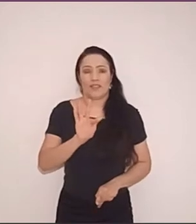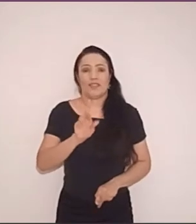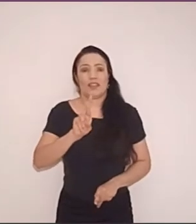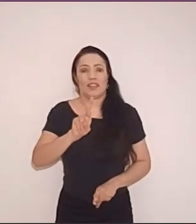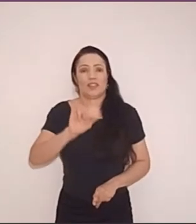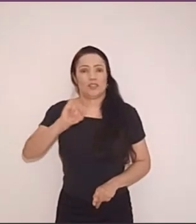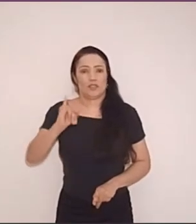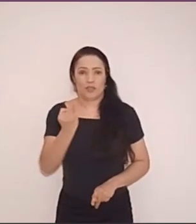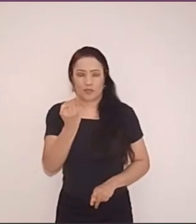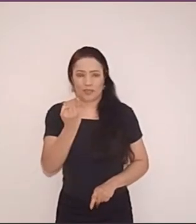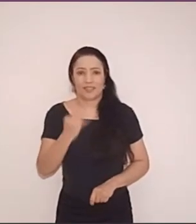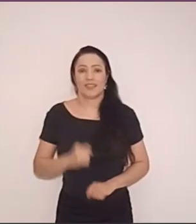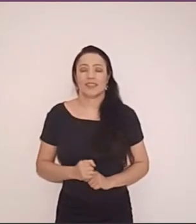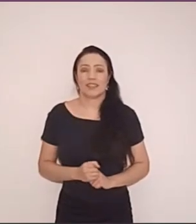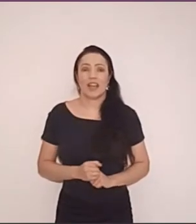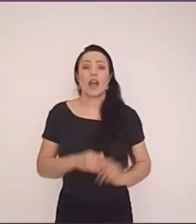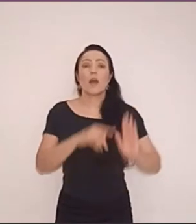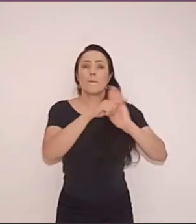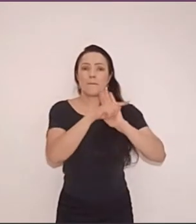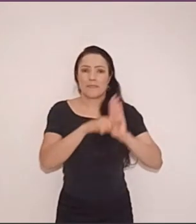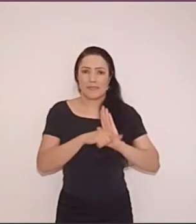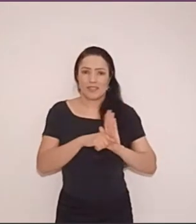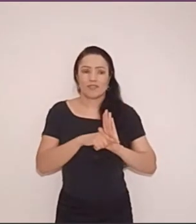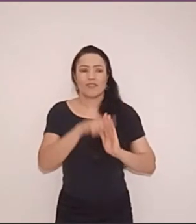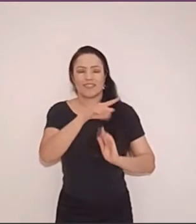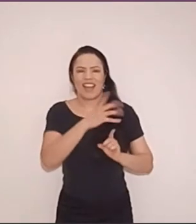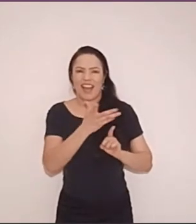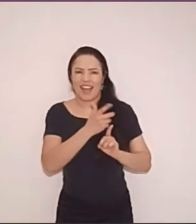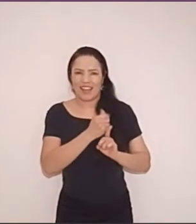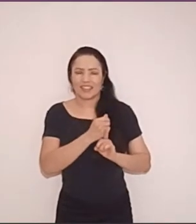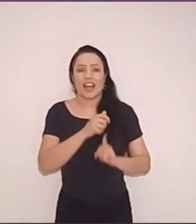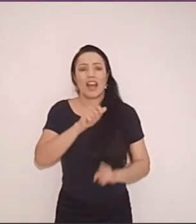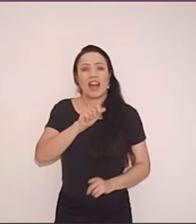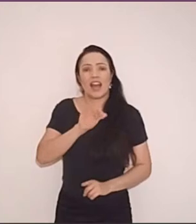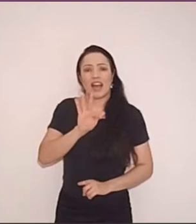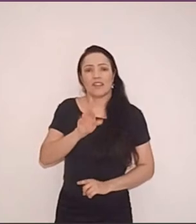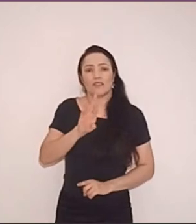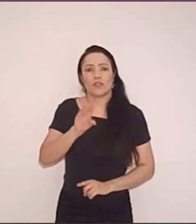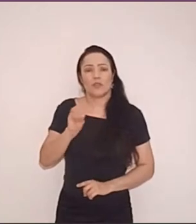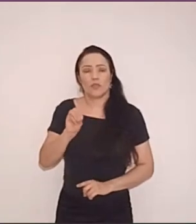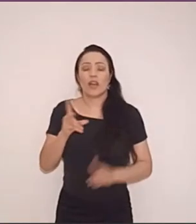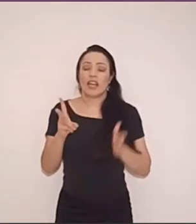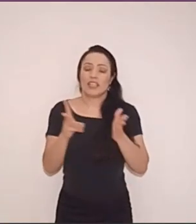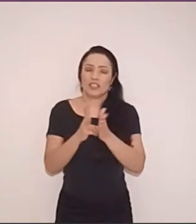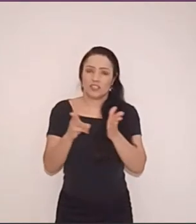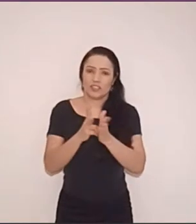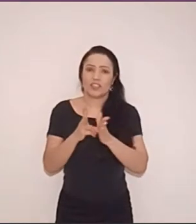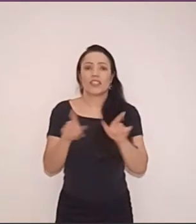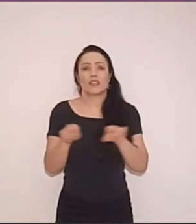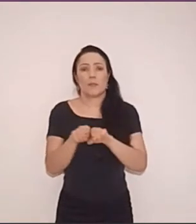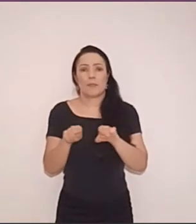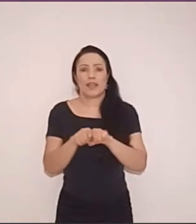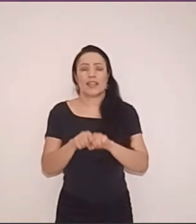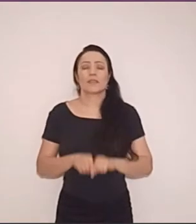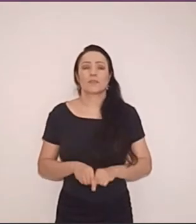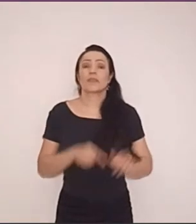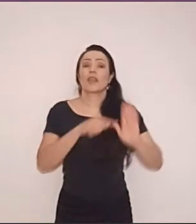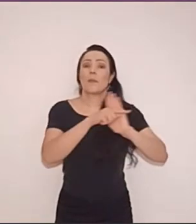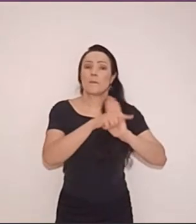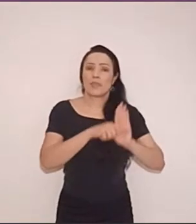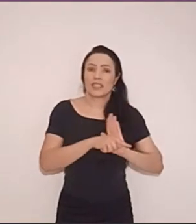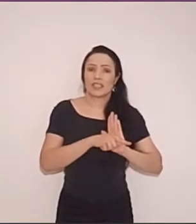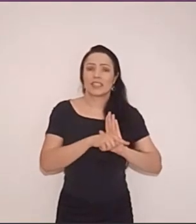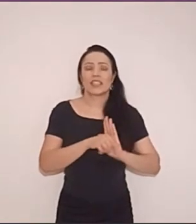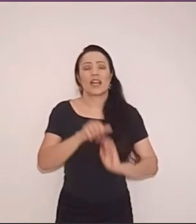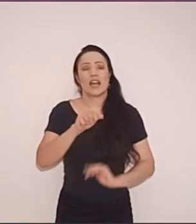ele é pesquisador do laboratório de estudos afro-brasileiros indígenas Nogueira acordei no grupo de pesquisa a